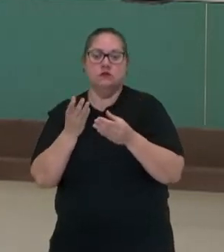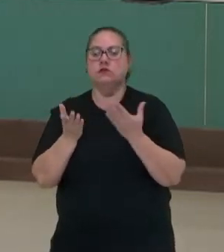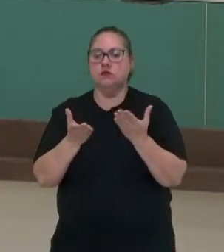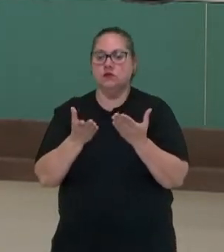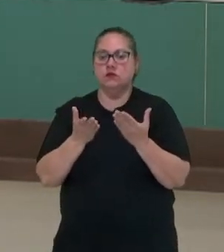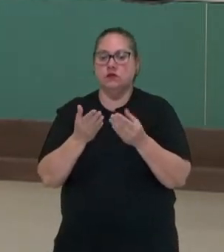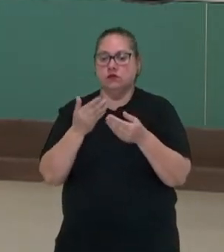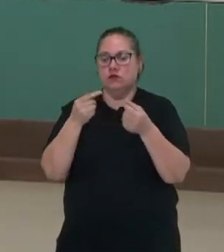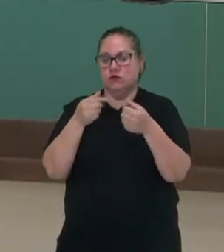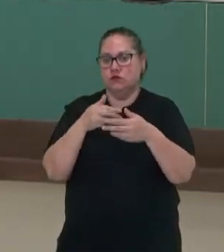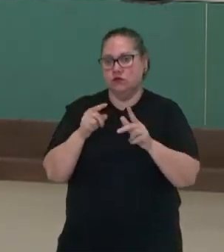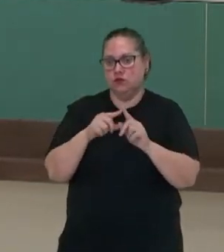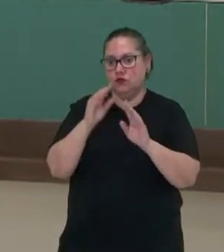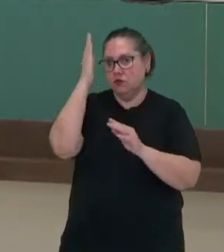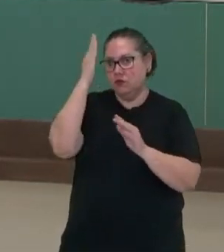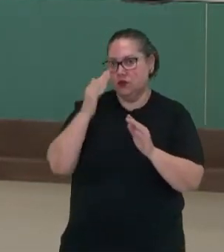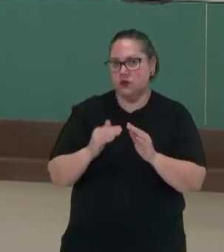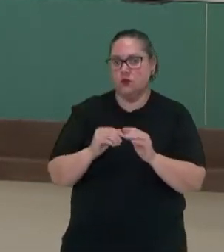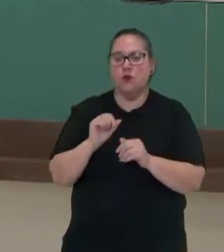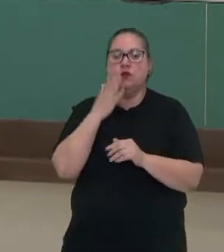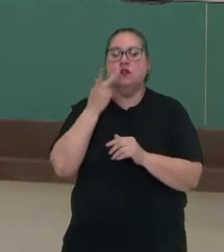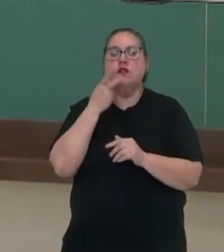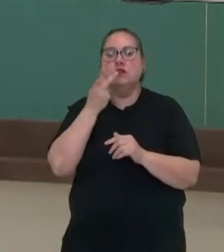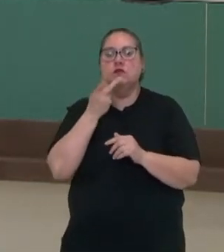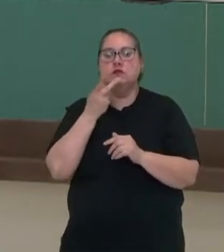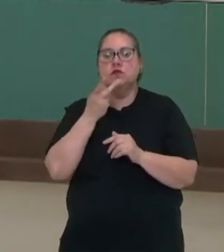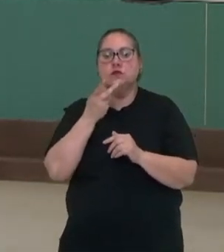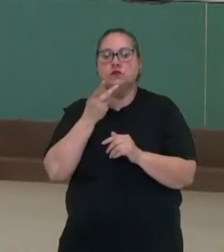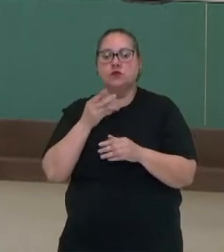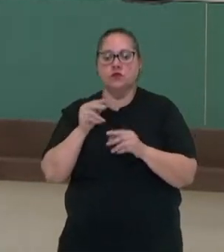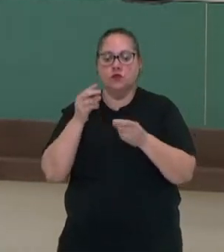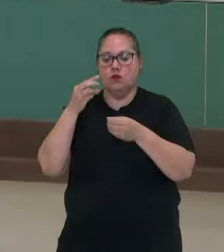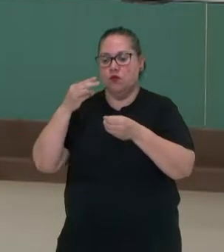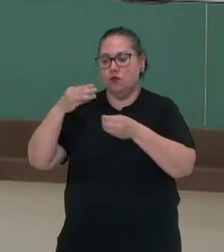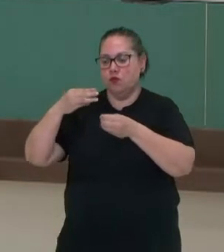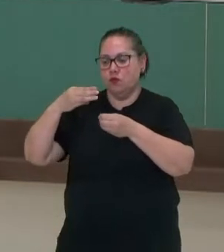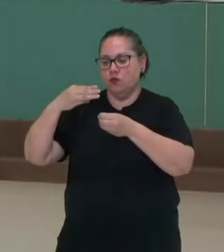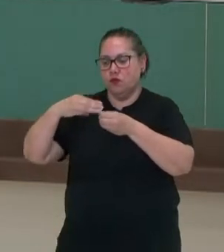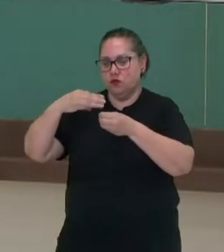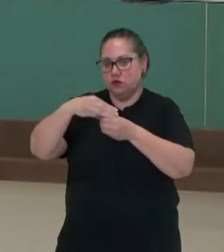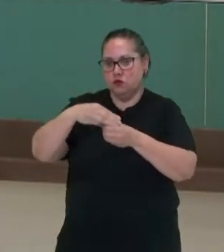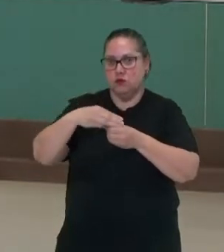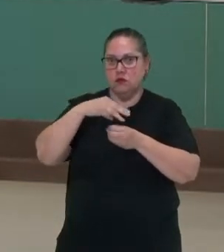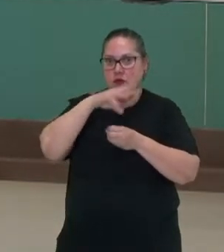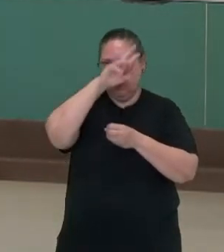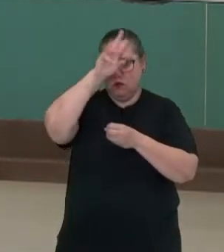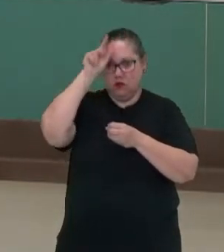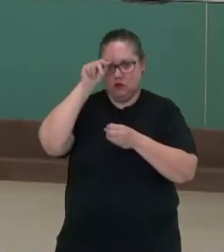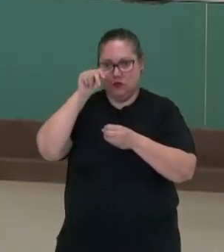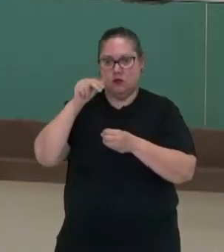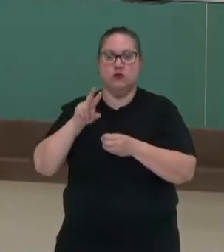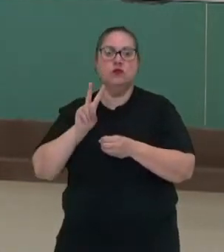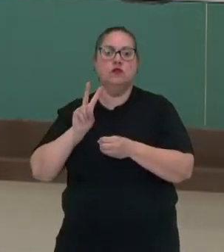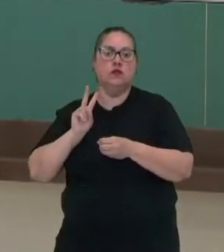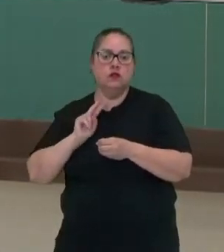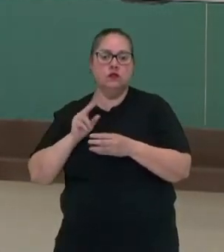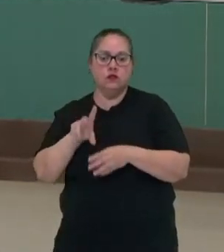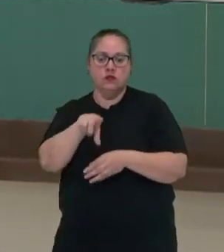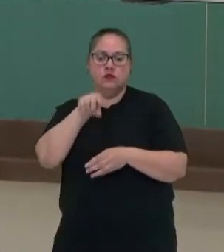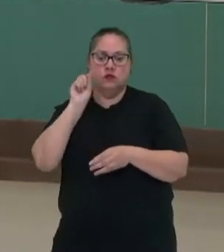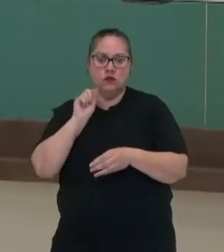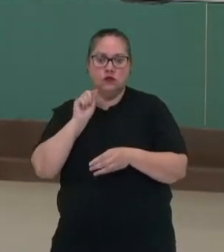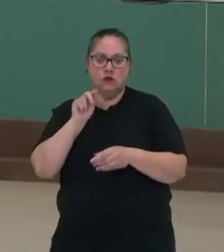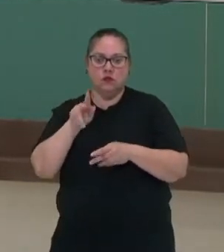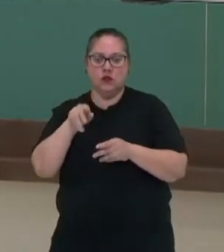determinada instância. No caso do Brasil, quando falamos na gestão de um município, nós temos ali prefeito e vereadores que são escolhidos